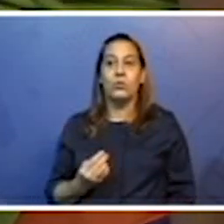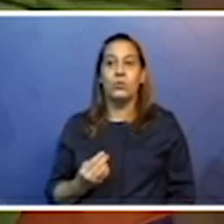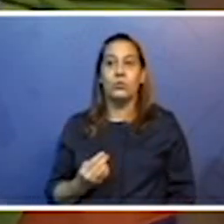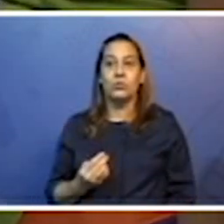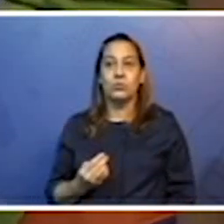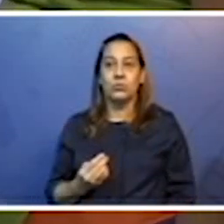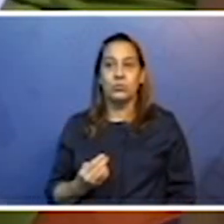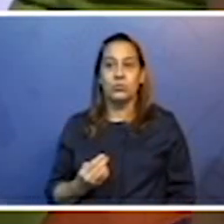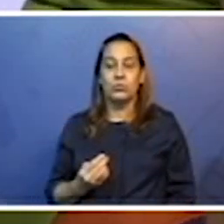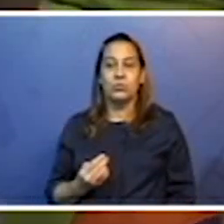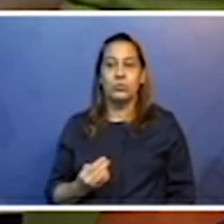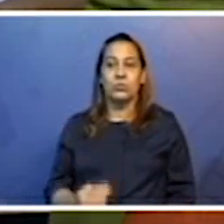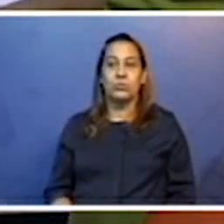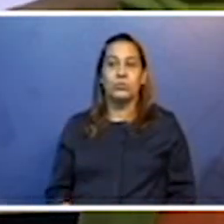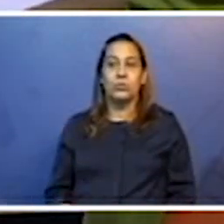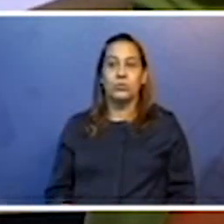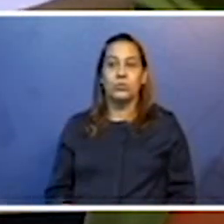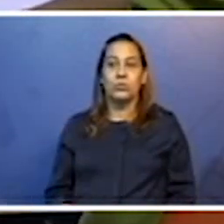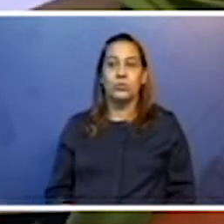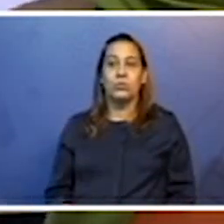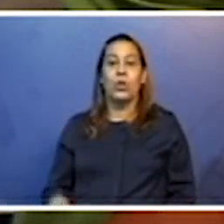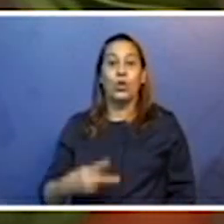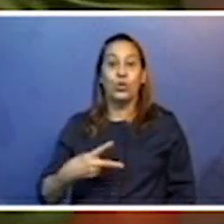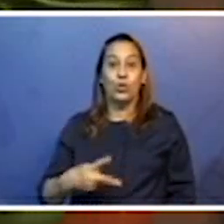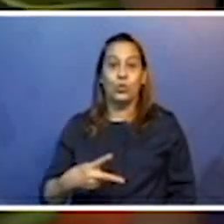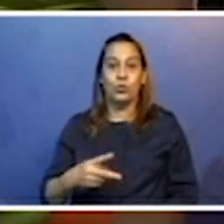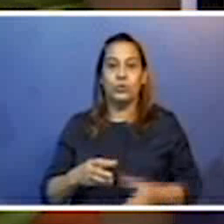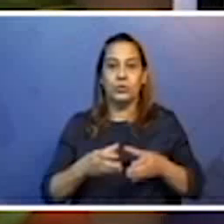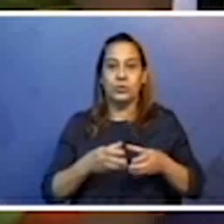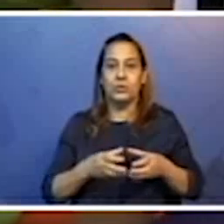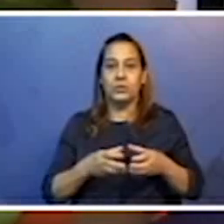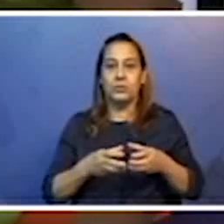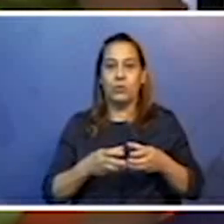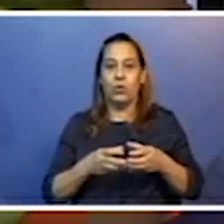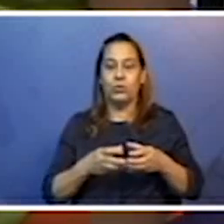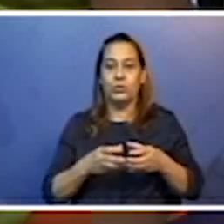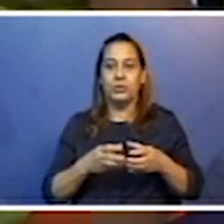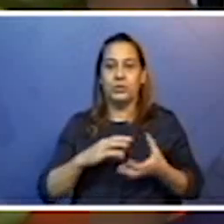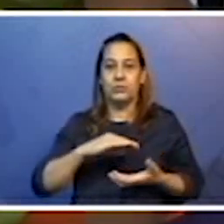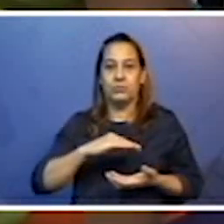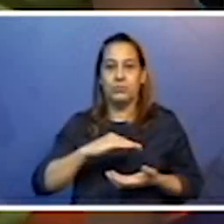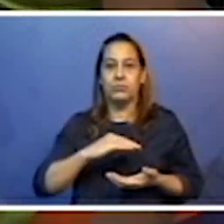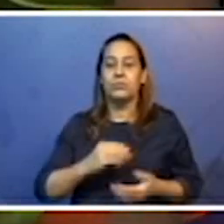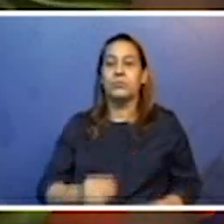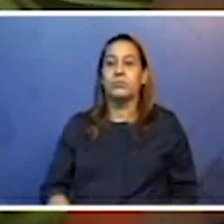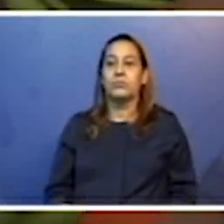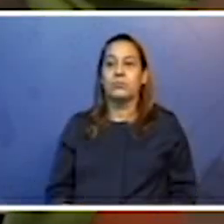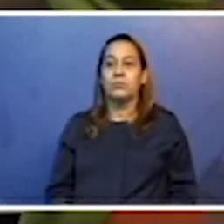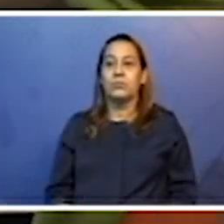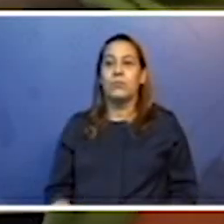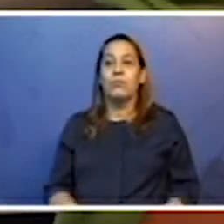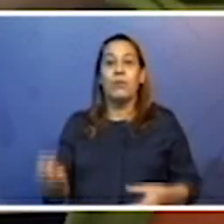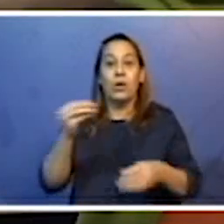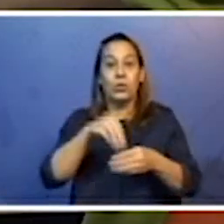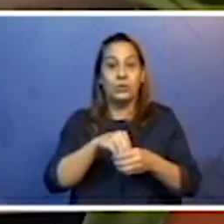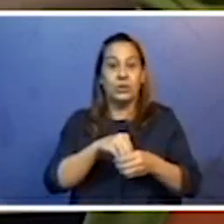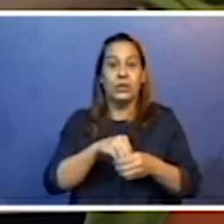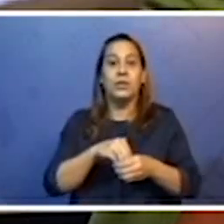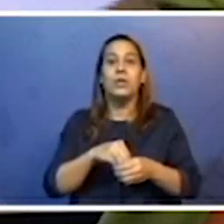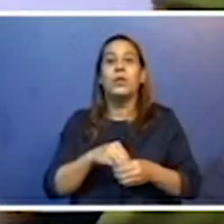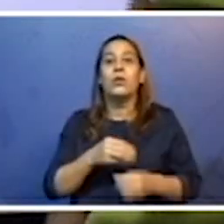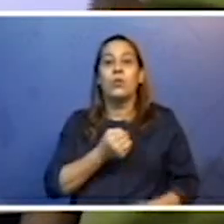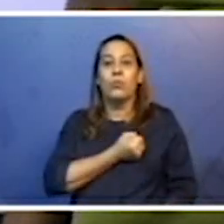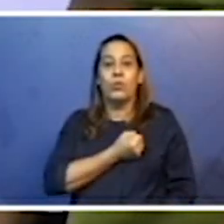pote mais um pote. São necessários 2 potes 1 para encher o